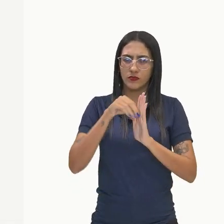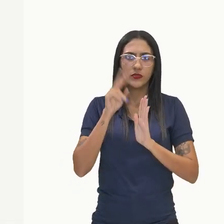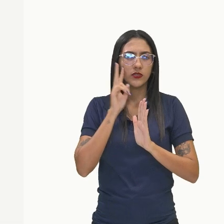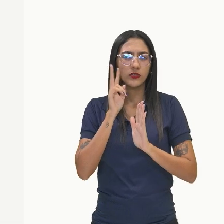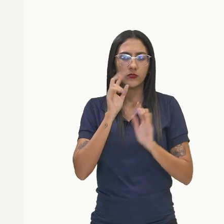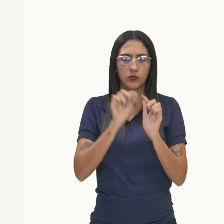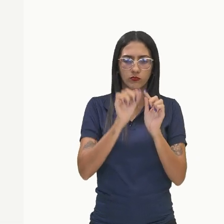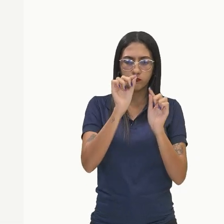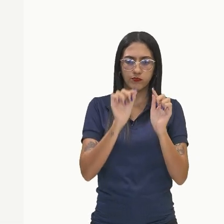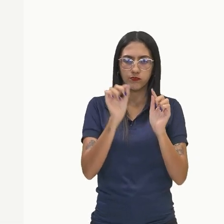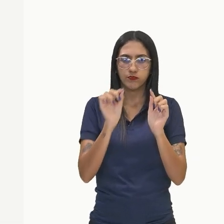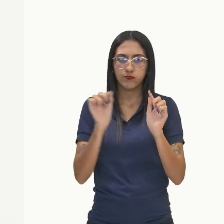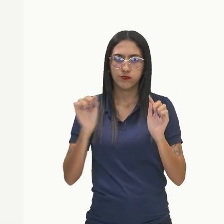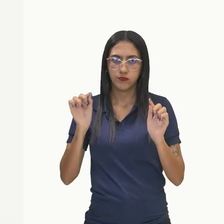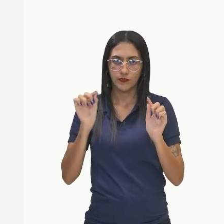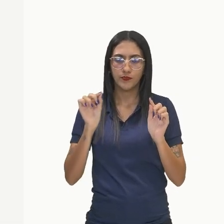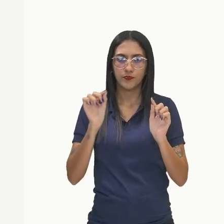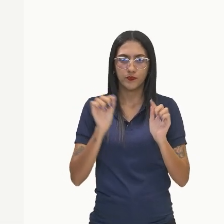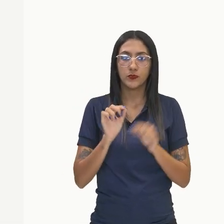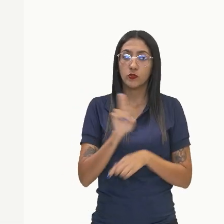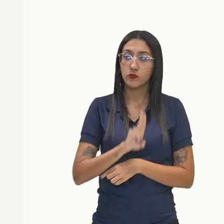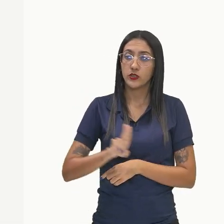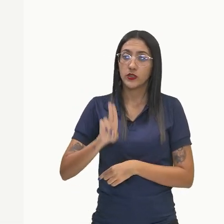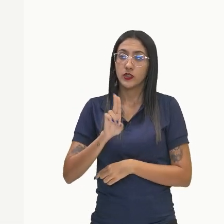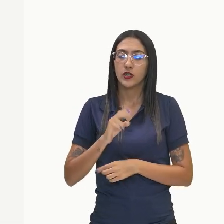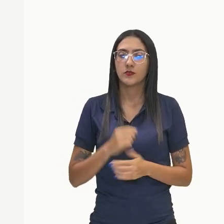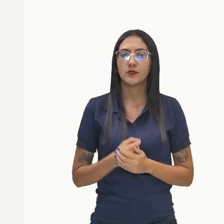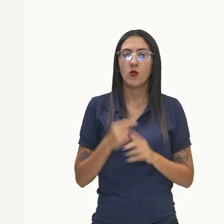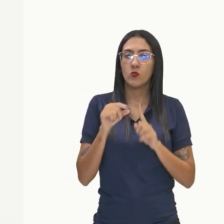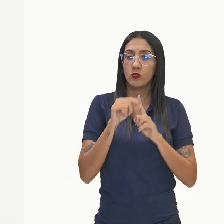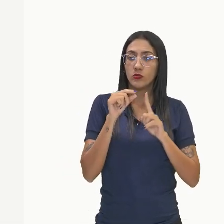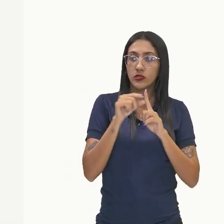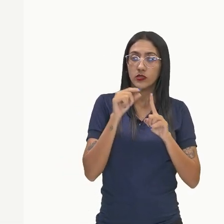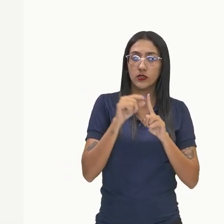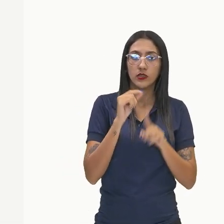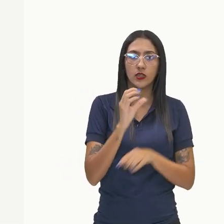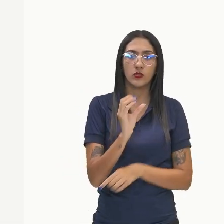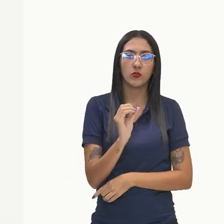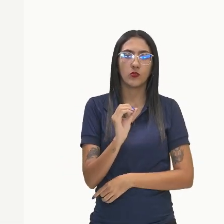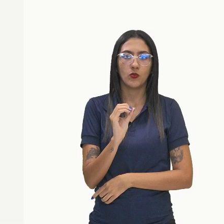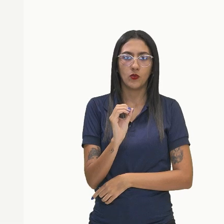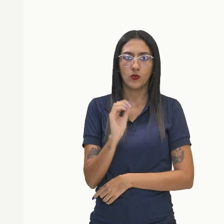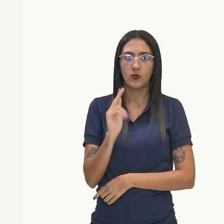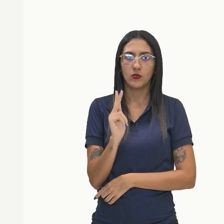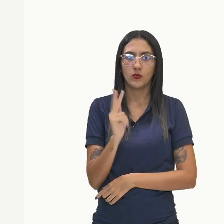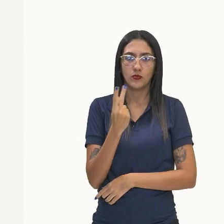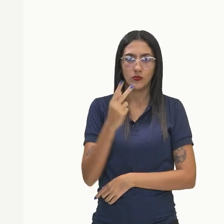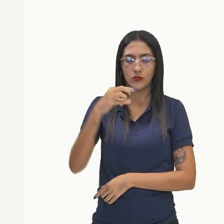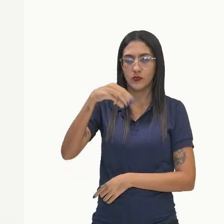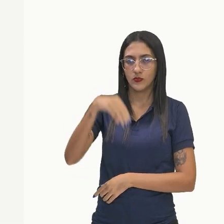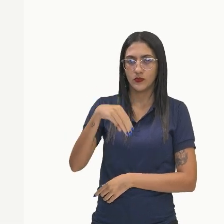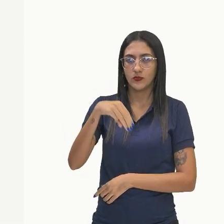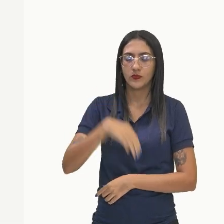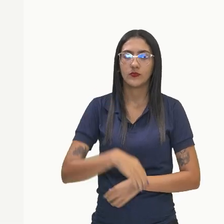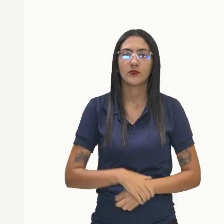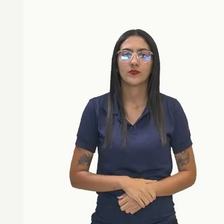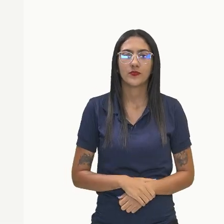É medida em ohm, né? A unidade da resistência no sistema internacional. E